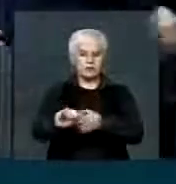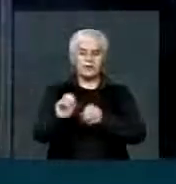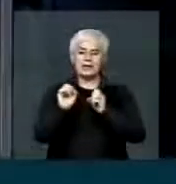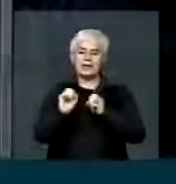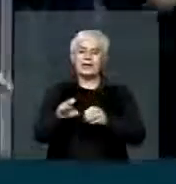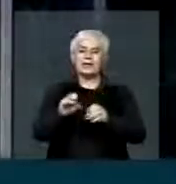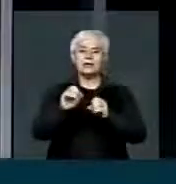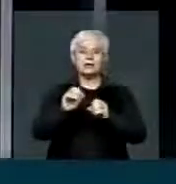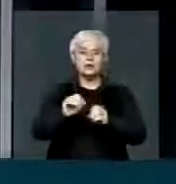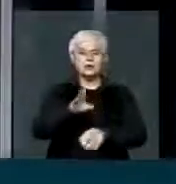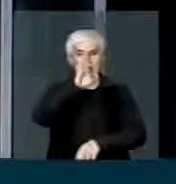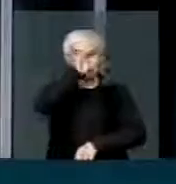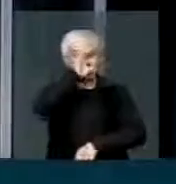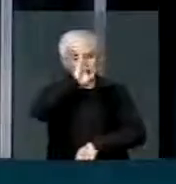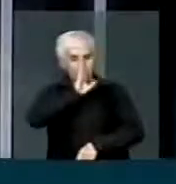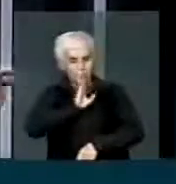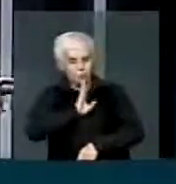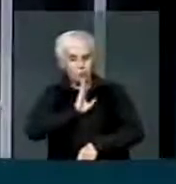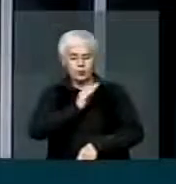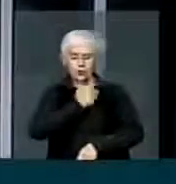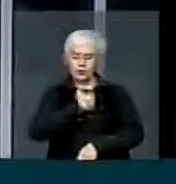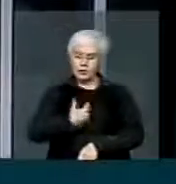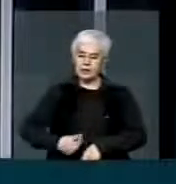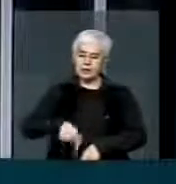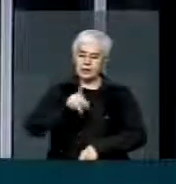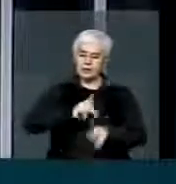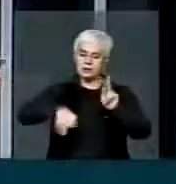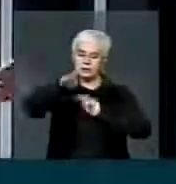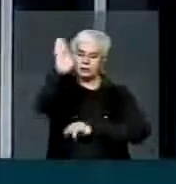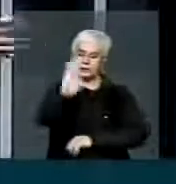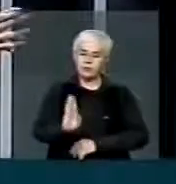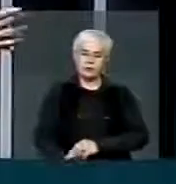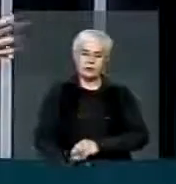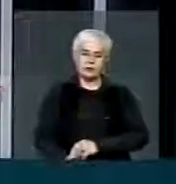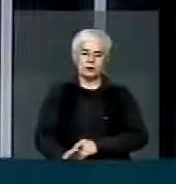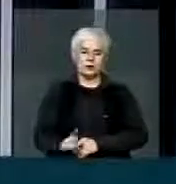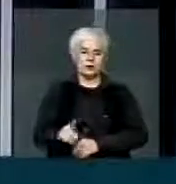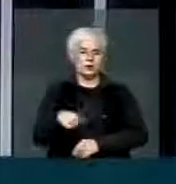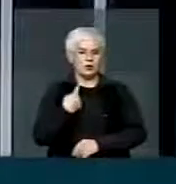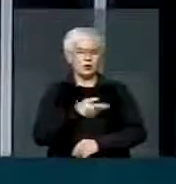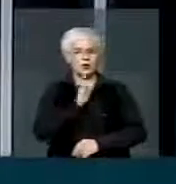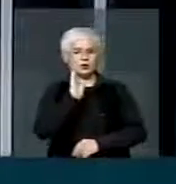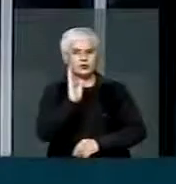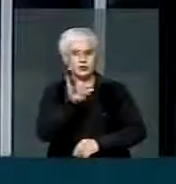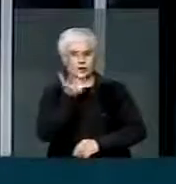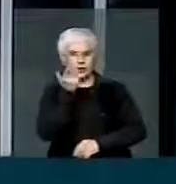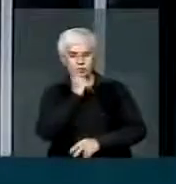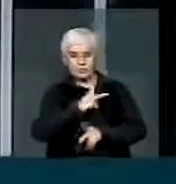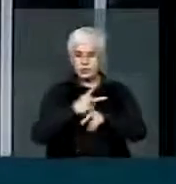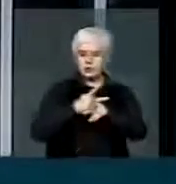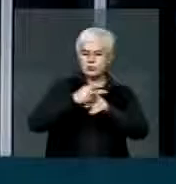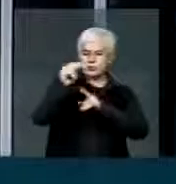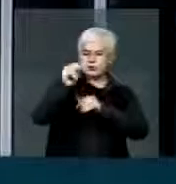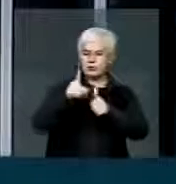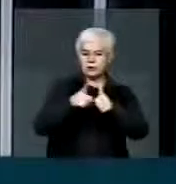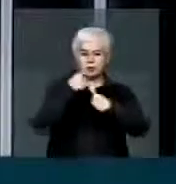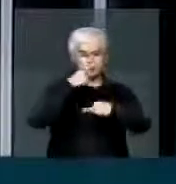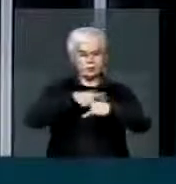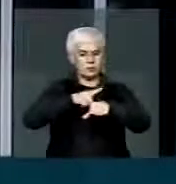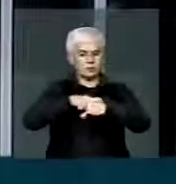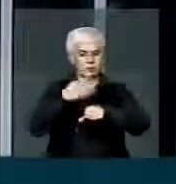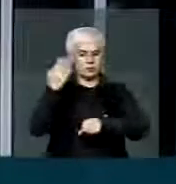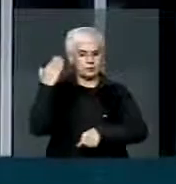investimento na educação pública brasileira. Nós já ultrapassamos uma primeira etapa.